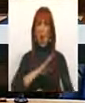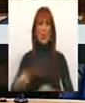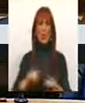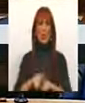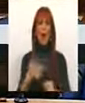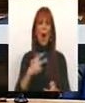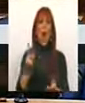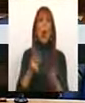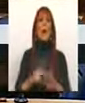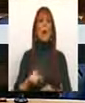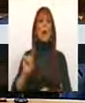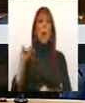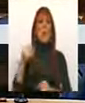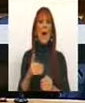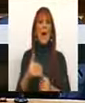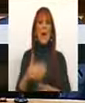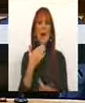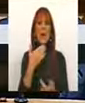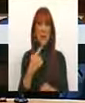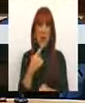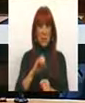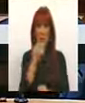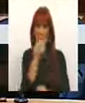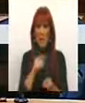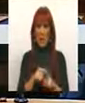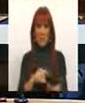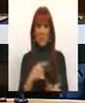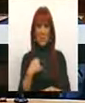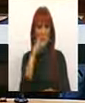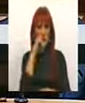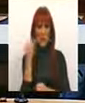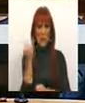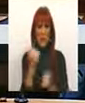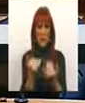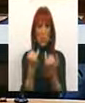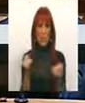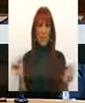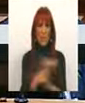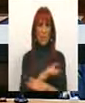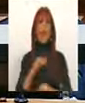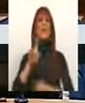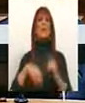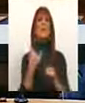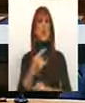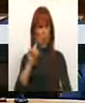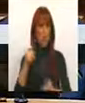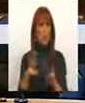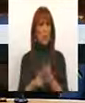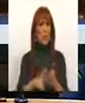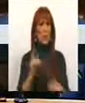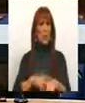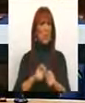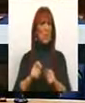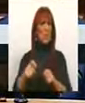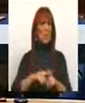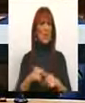seria aprovada em breve, confessava a sua primeira fake news. E depois diz outra, será aprovada no período